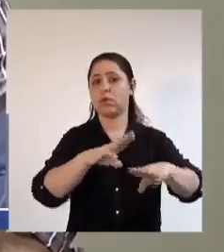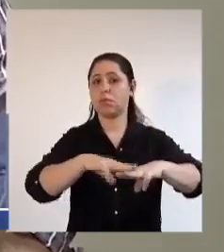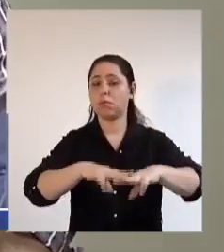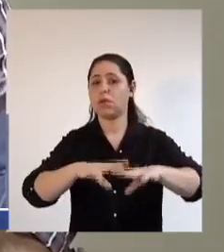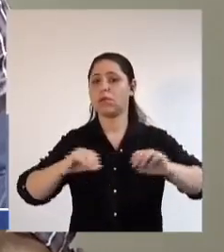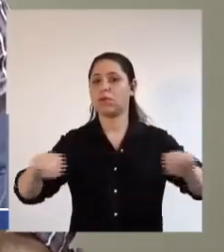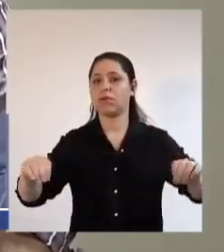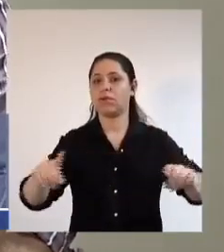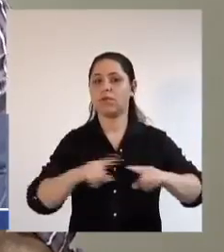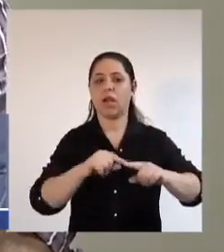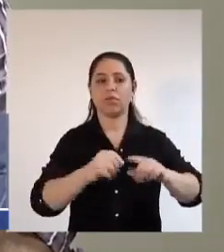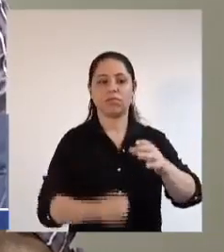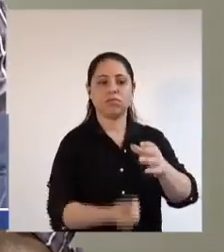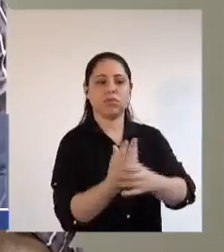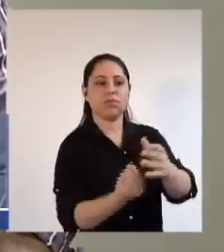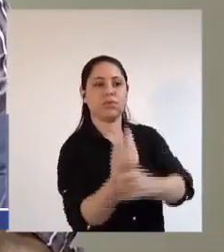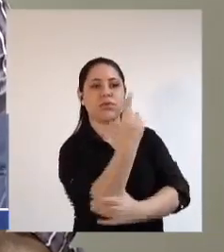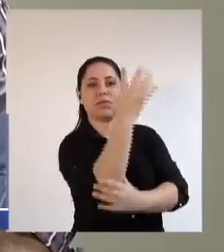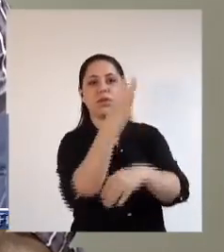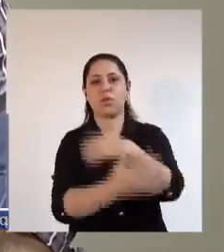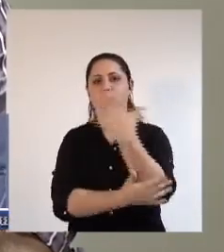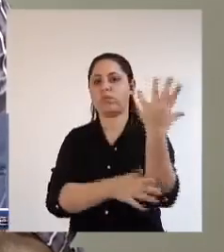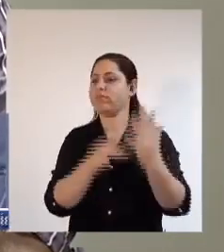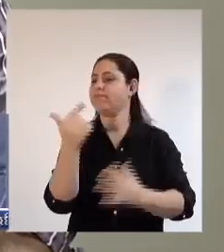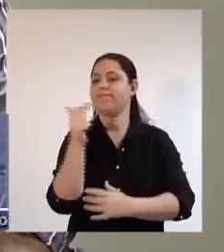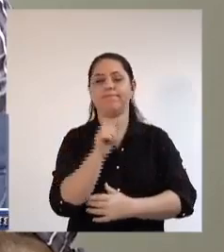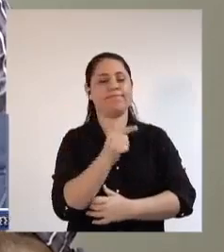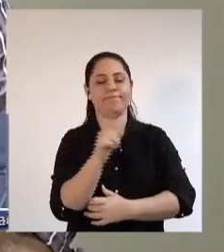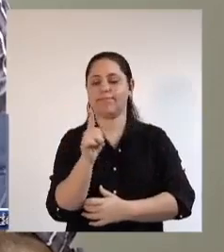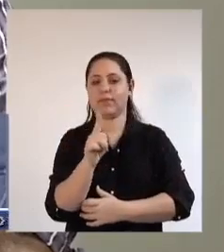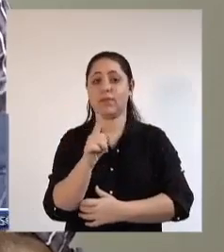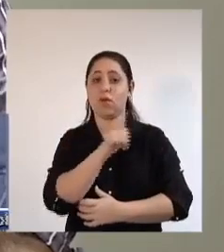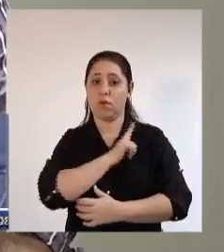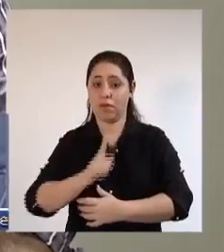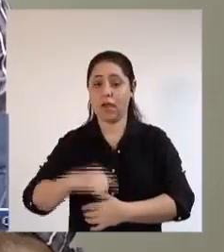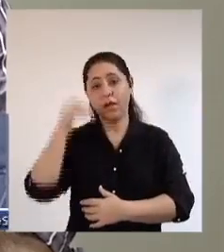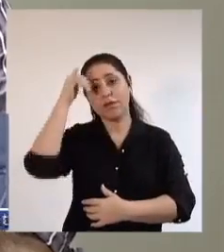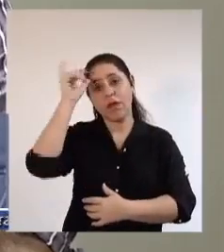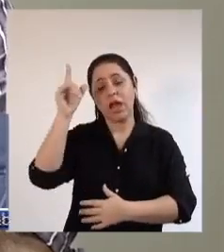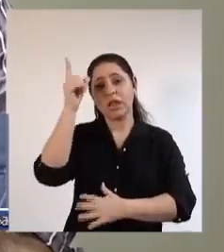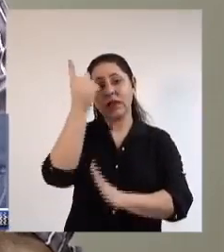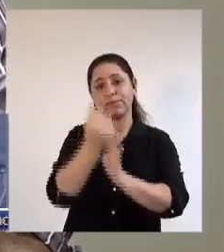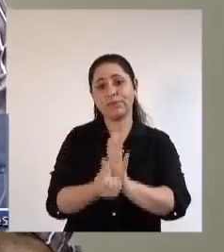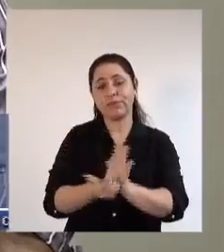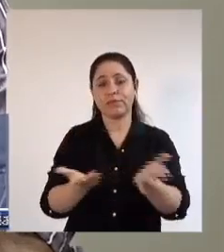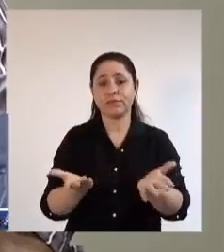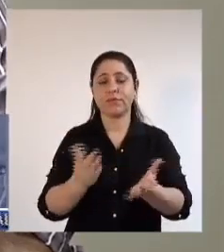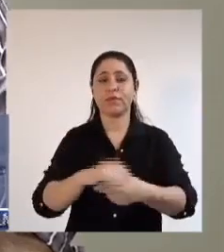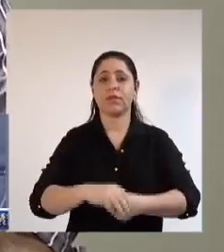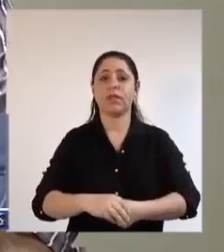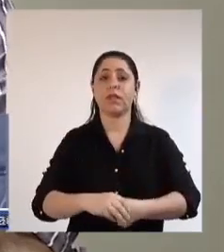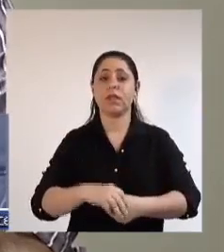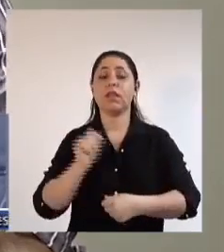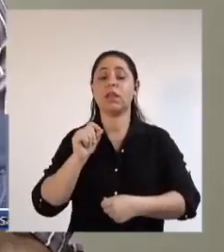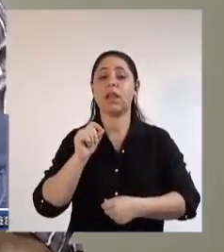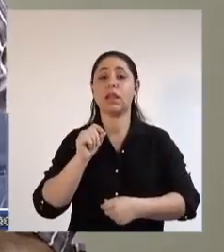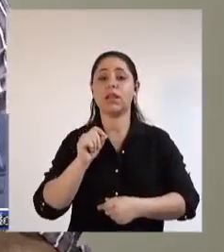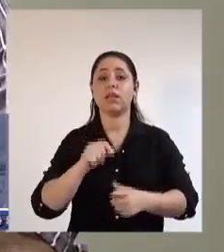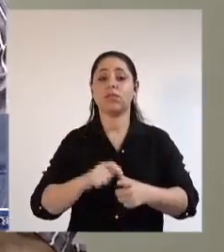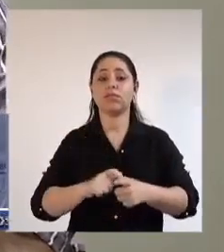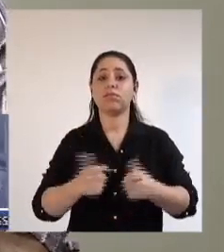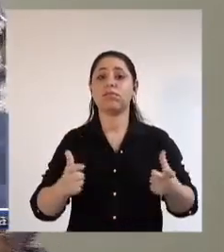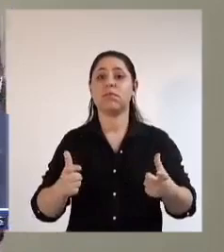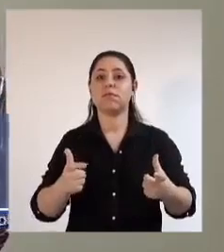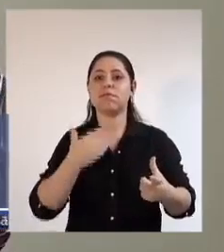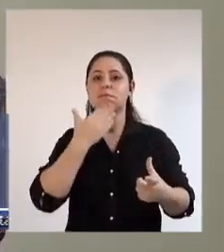bairro floresta então o governo evita a questão de gastar dinheiro com isso e ganhou meio ambiente que tem uma área regularizada